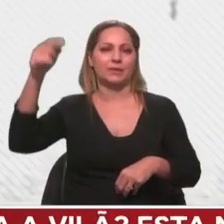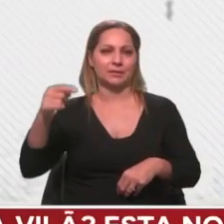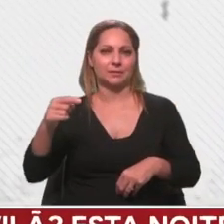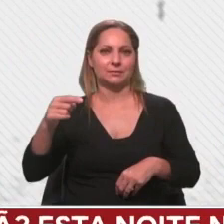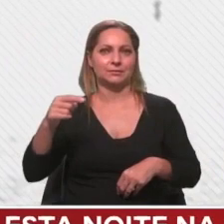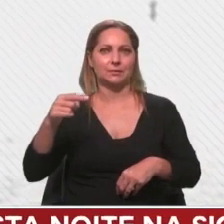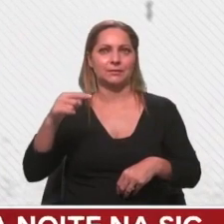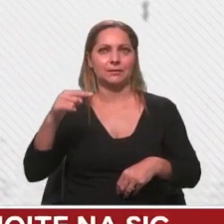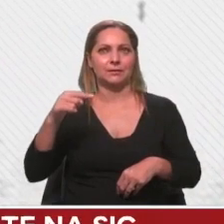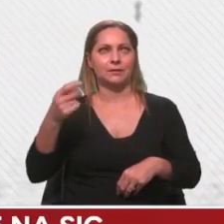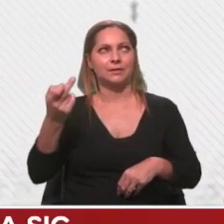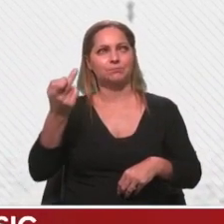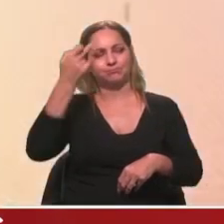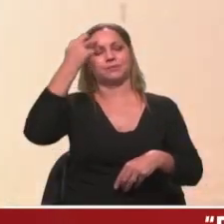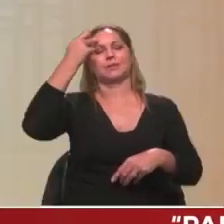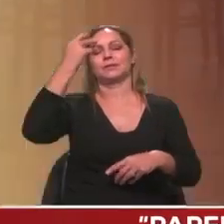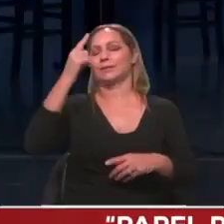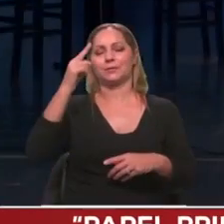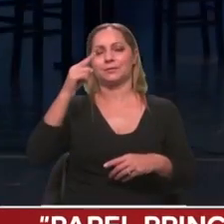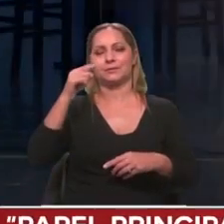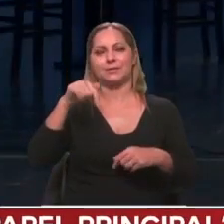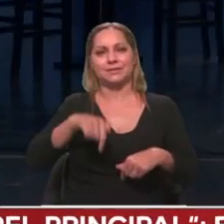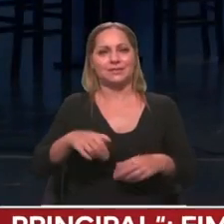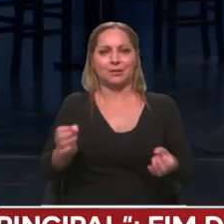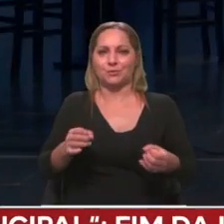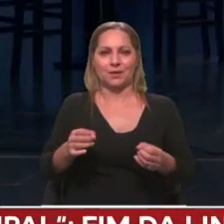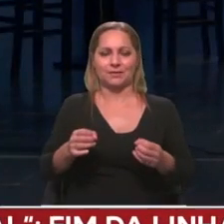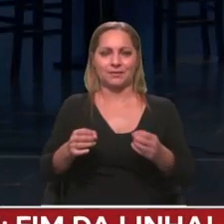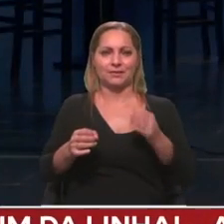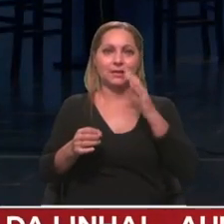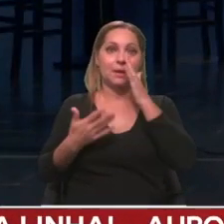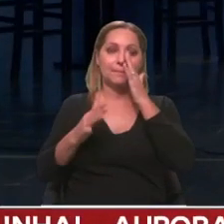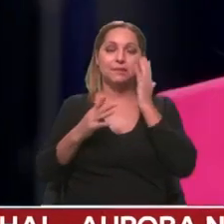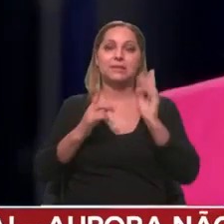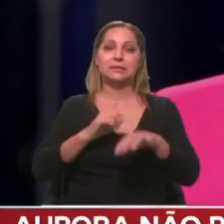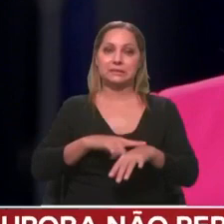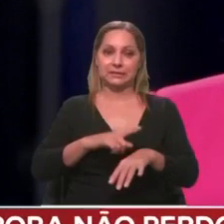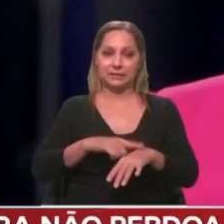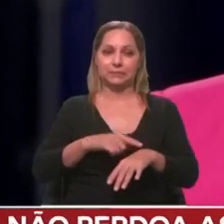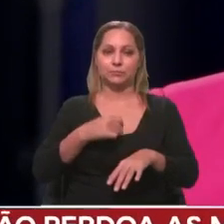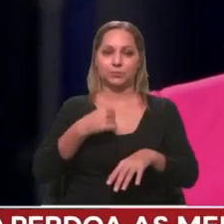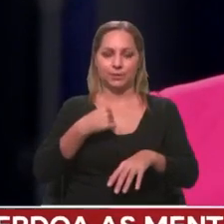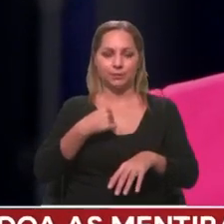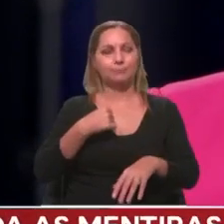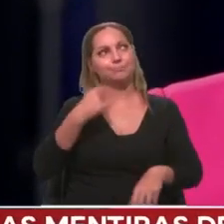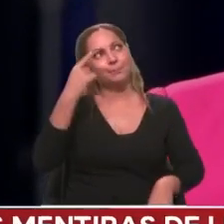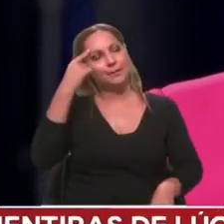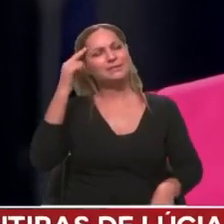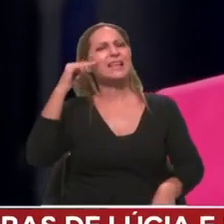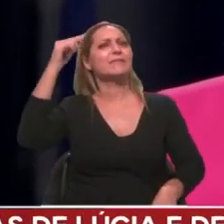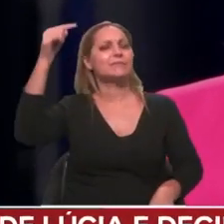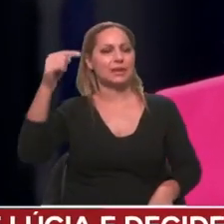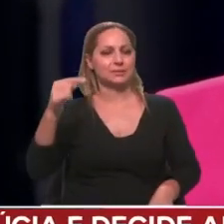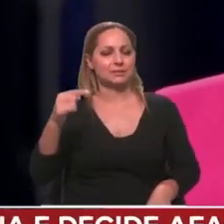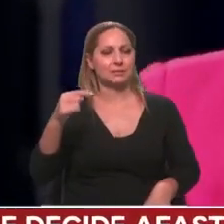clique de dizer, não, ele já cá não está. Mas grande parte do tempo eu ainda passo isso e penso que não